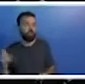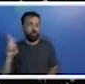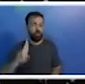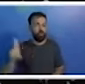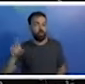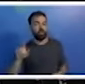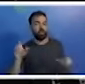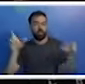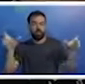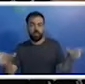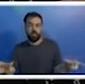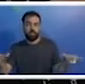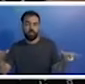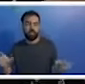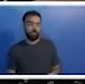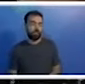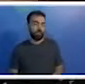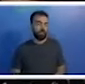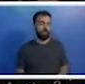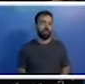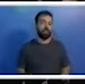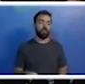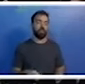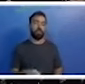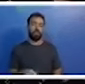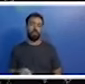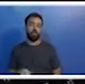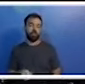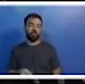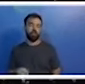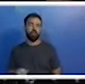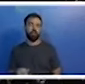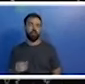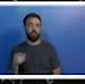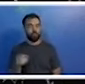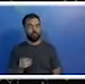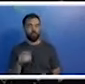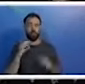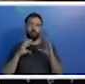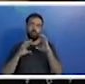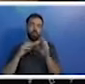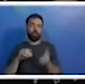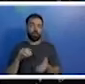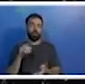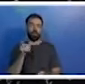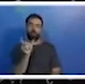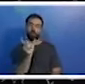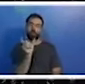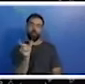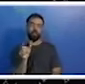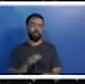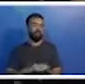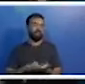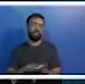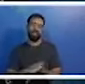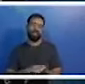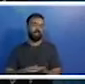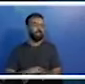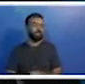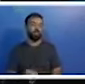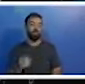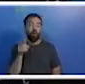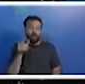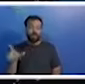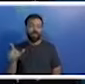Olha só e nós conseguimos nos comunicar sem utilizar palavras conseguimos onde a gente está falando de alguma coisa muito feliz